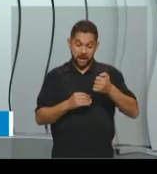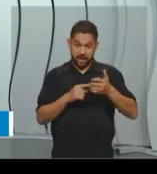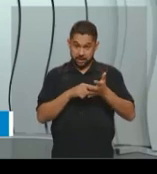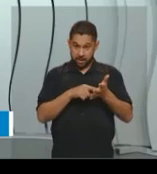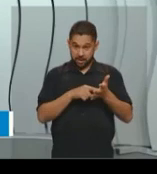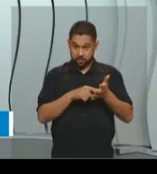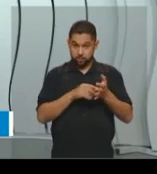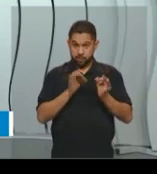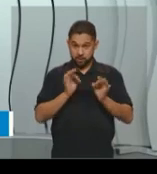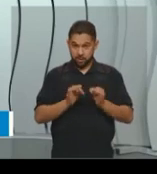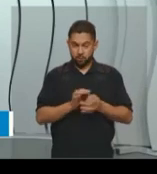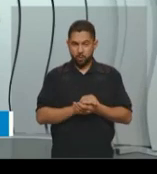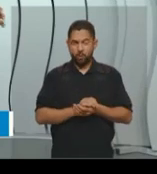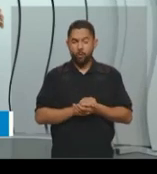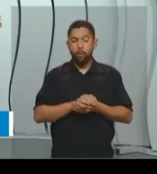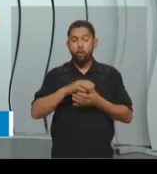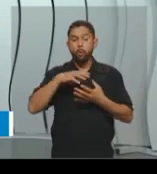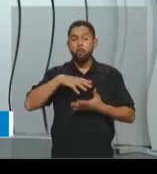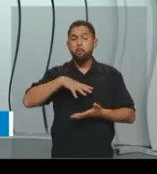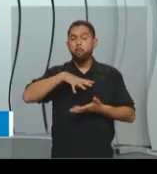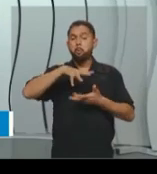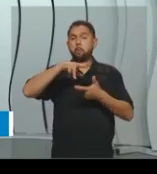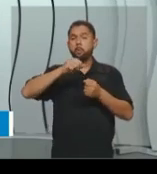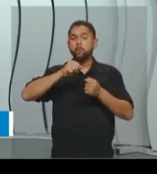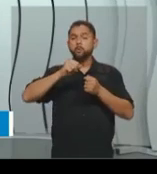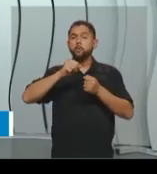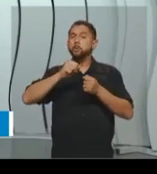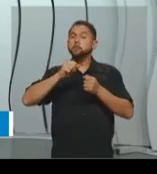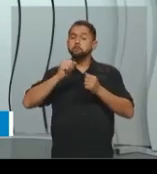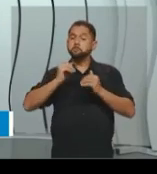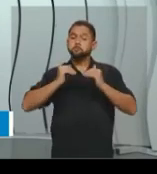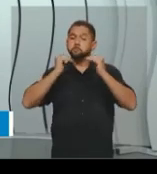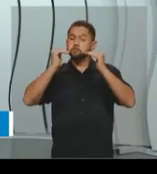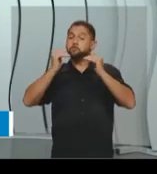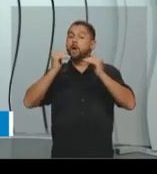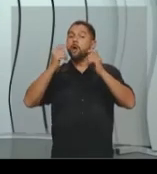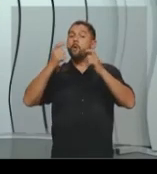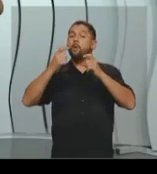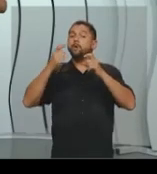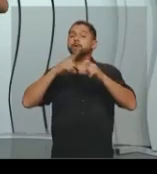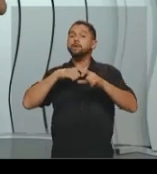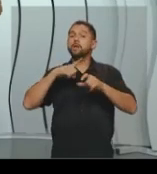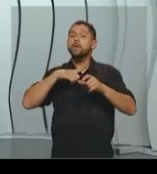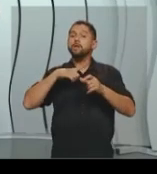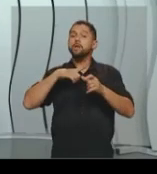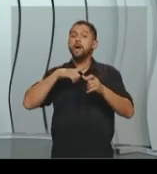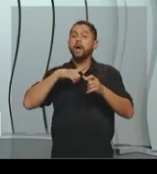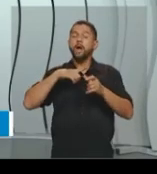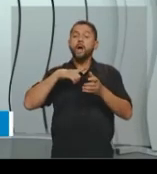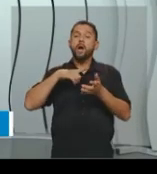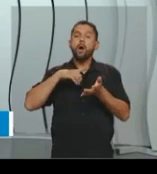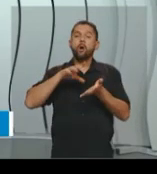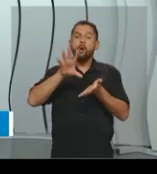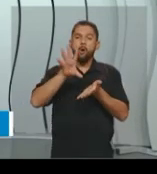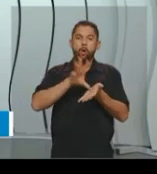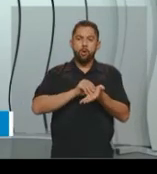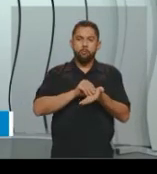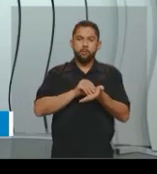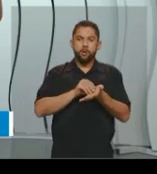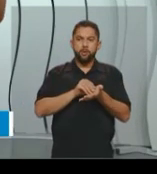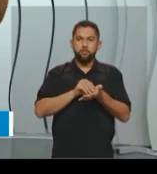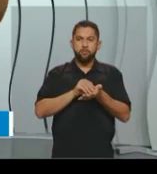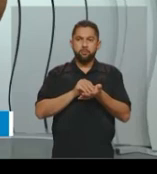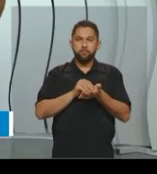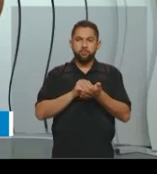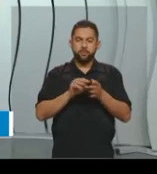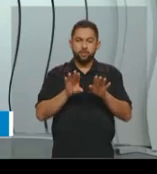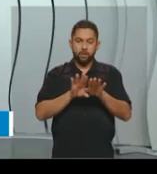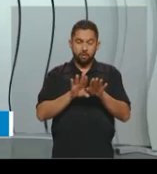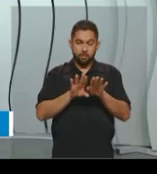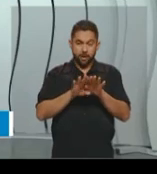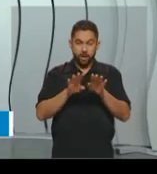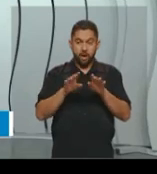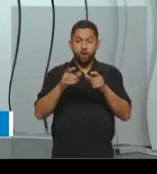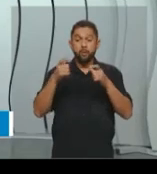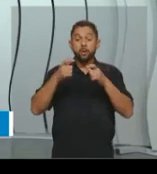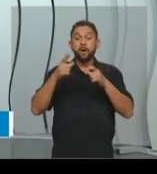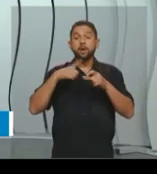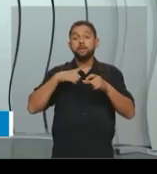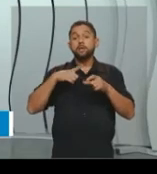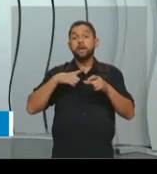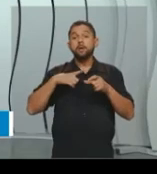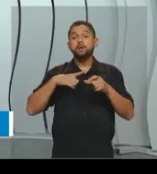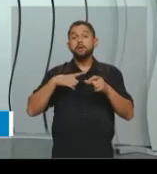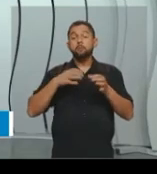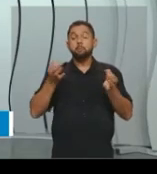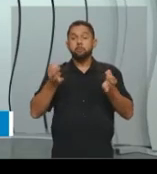mundo sensível, o plano sensível, é o mundo da cópia, enquanto o plano inteligível é o plano das formas perfeitas. Se por